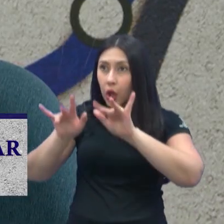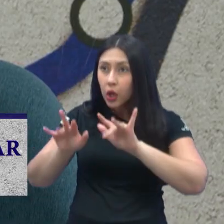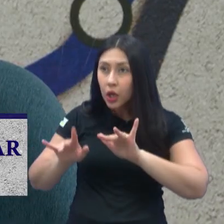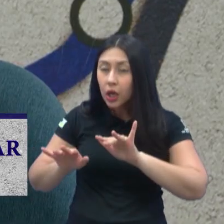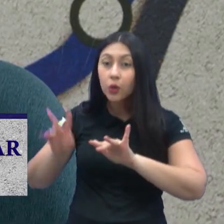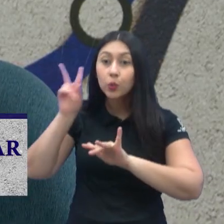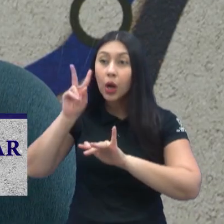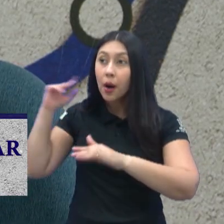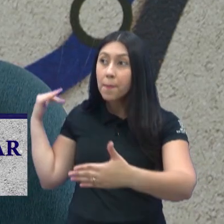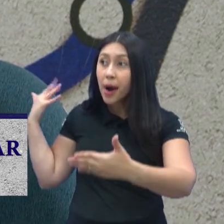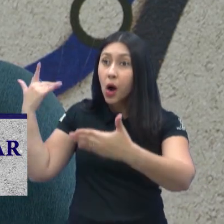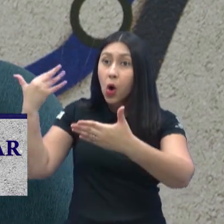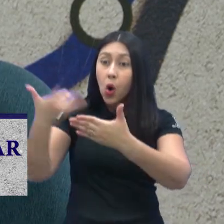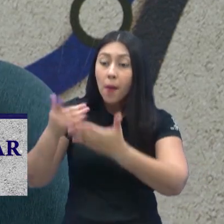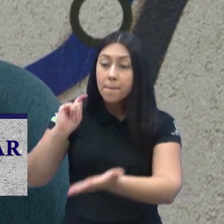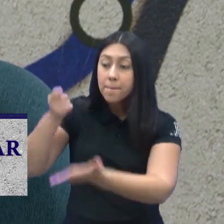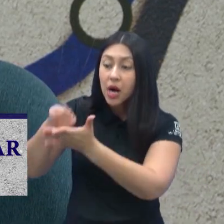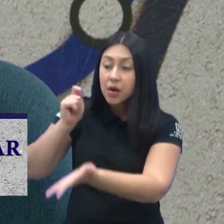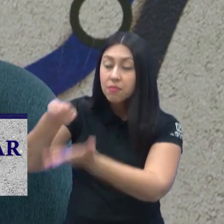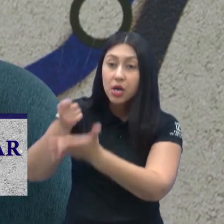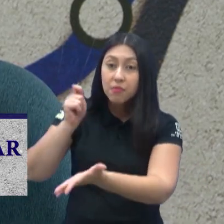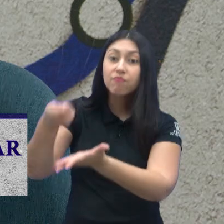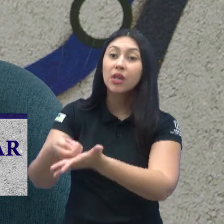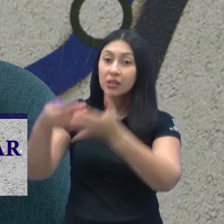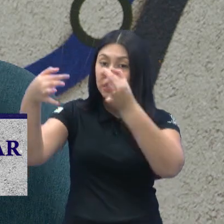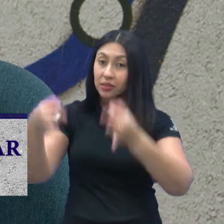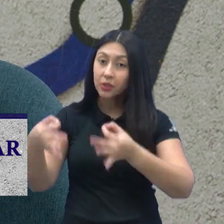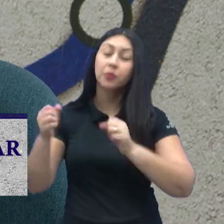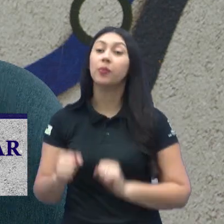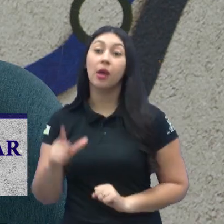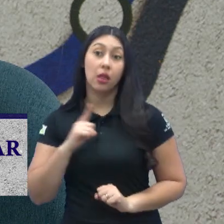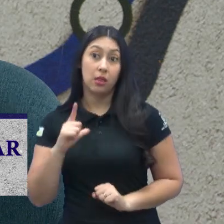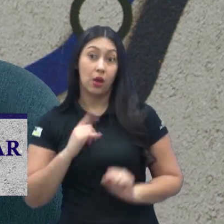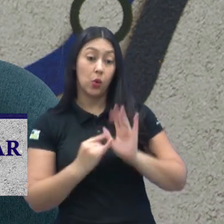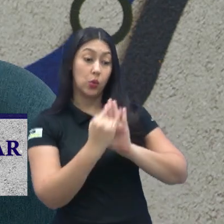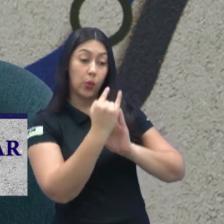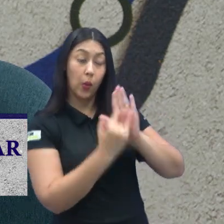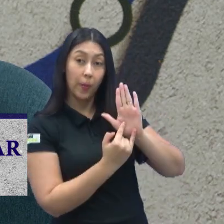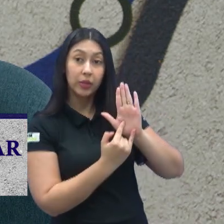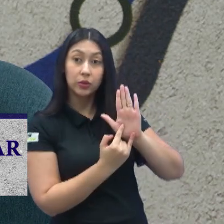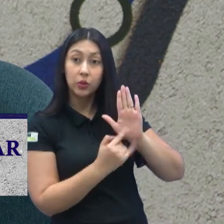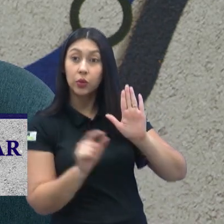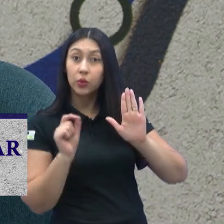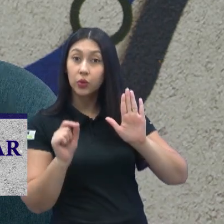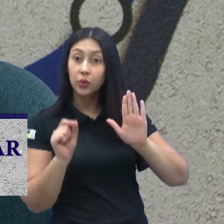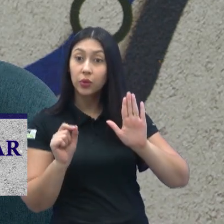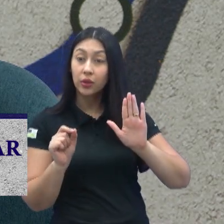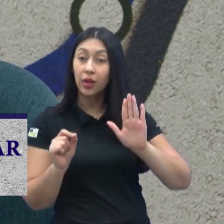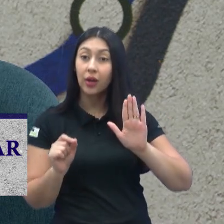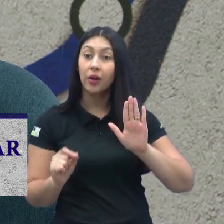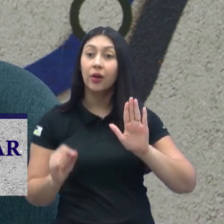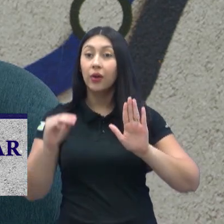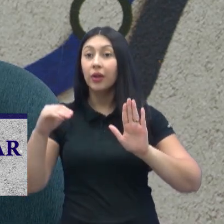vida contributiva dele dentro do INSS. Existe um documento dentro do INSS, que é o CNIS, Cadastro Nacional de